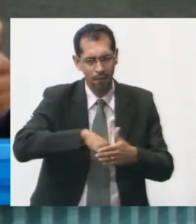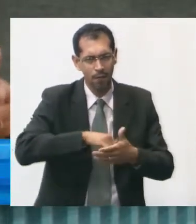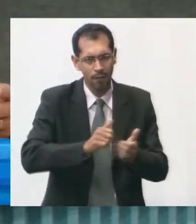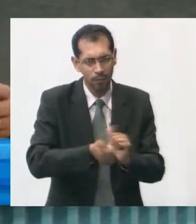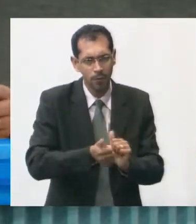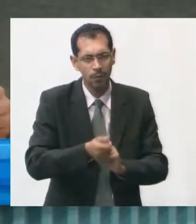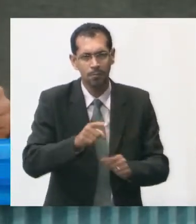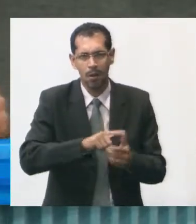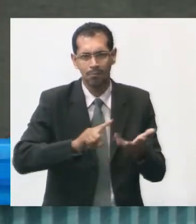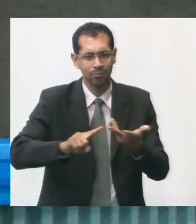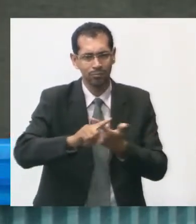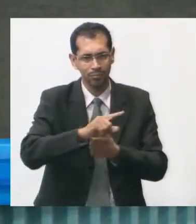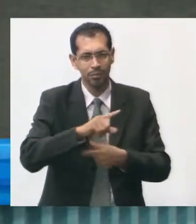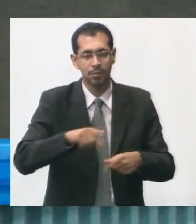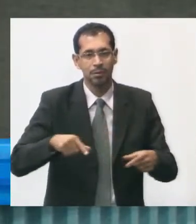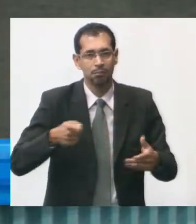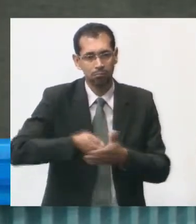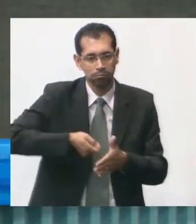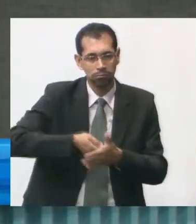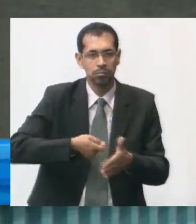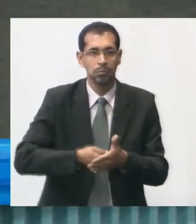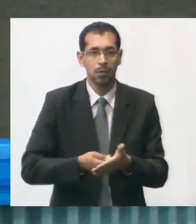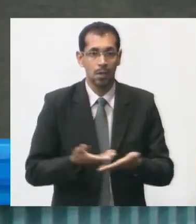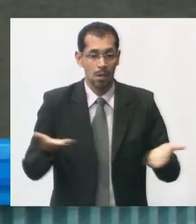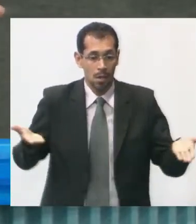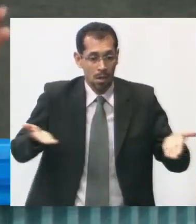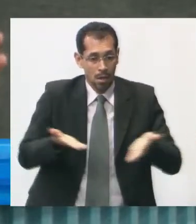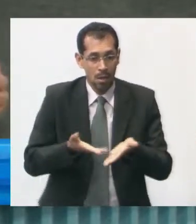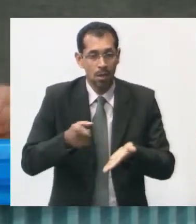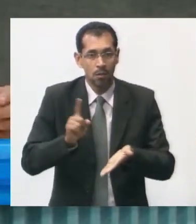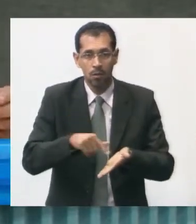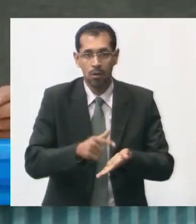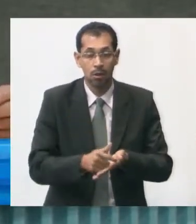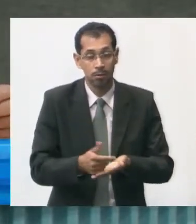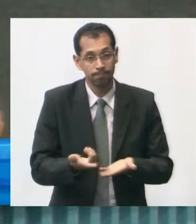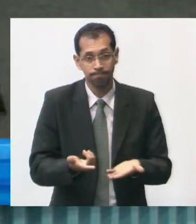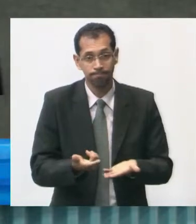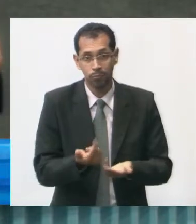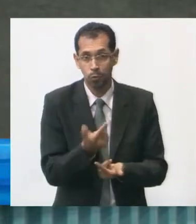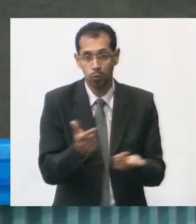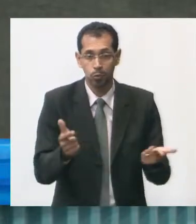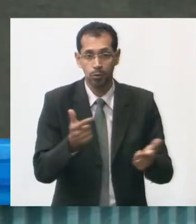cobrando isso e agora não tem nenhum problema da prefeitura